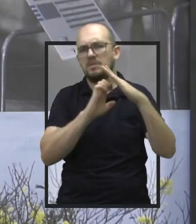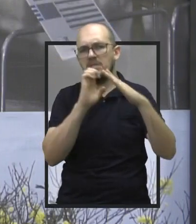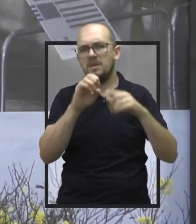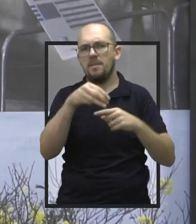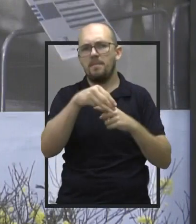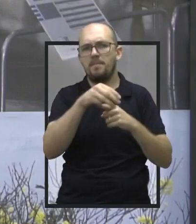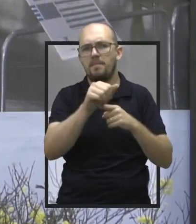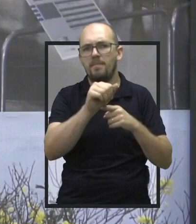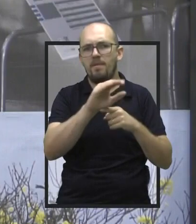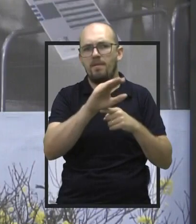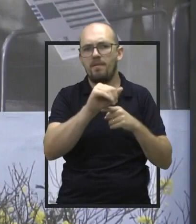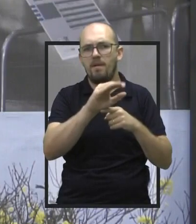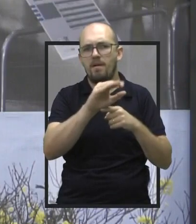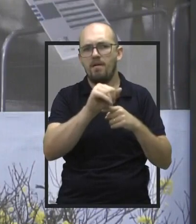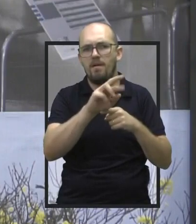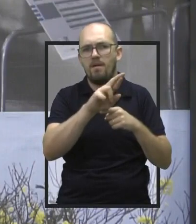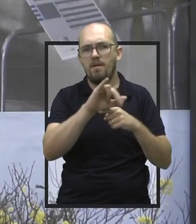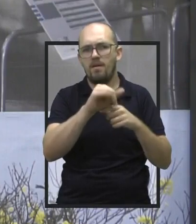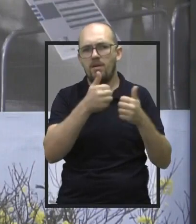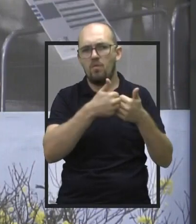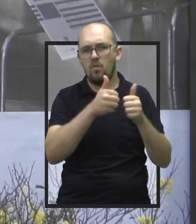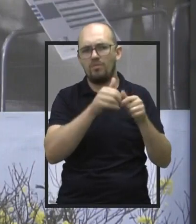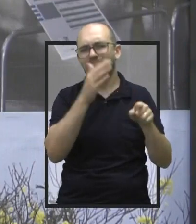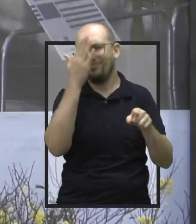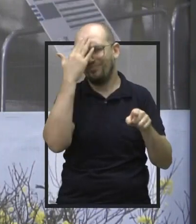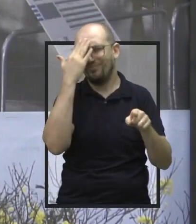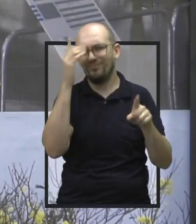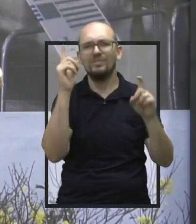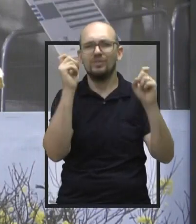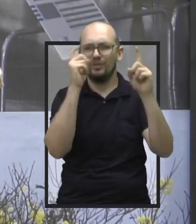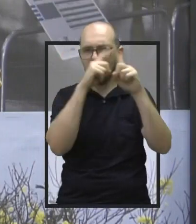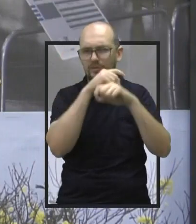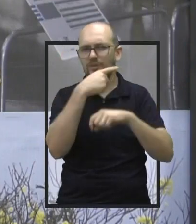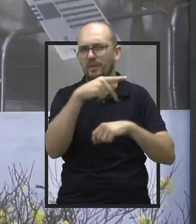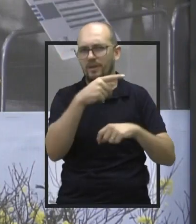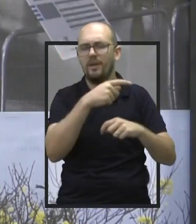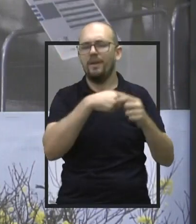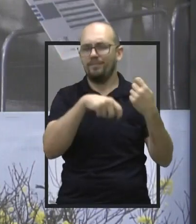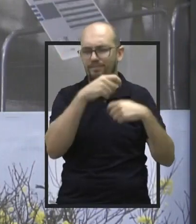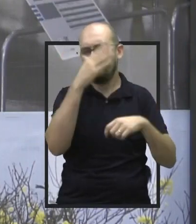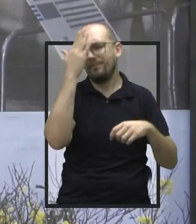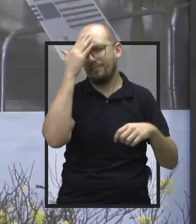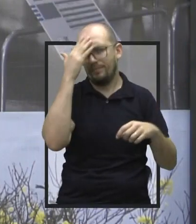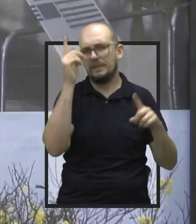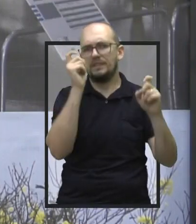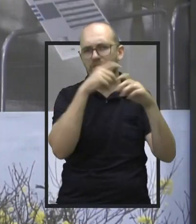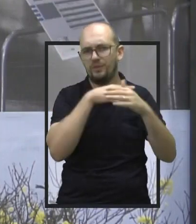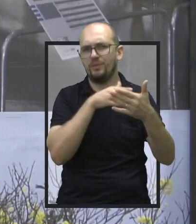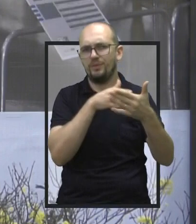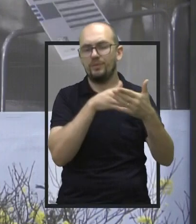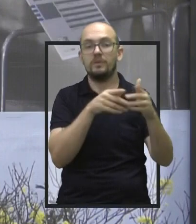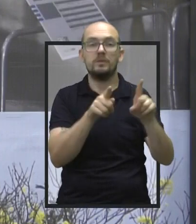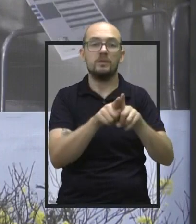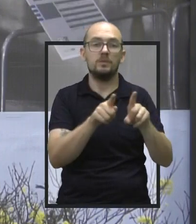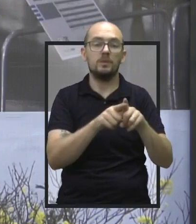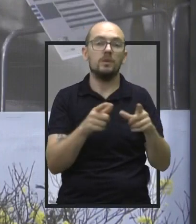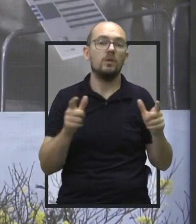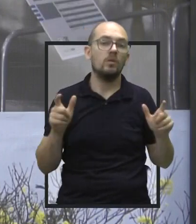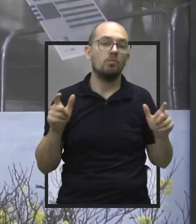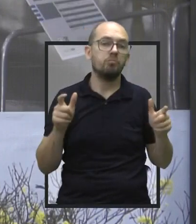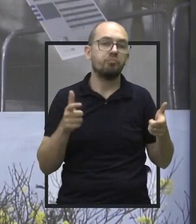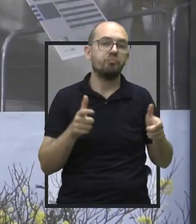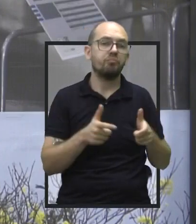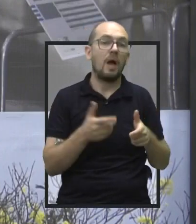Macacari, a gente sabe também que existem as dificuldades para a empresa, a gente sabe que diminuiu muito o número